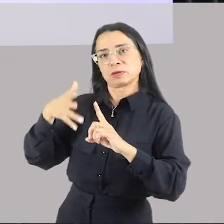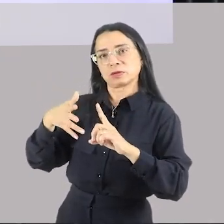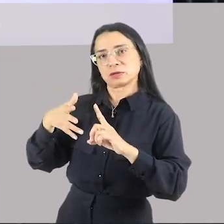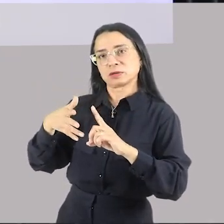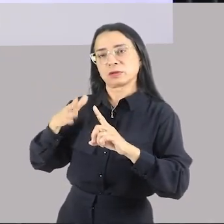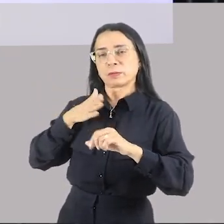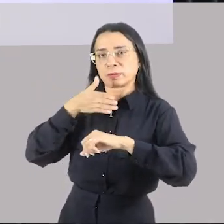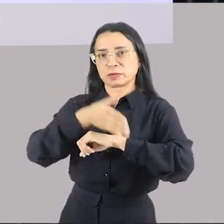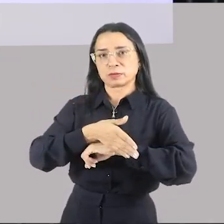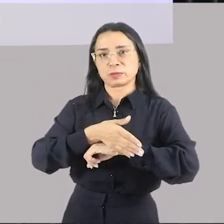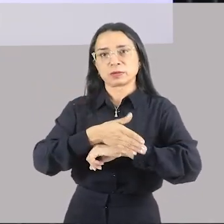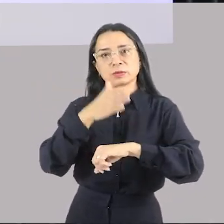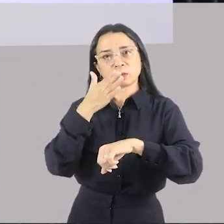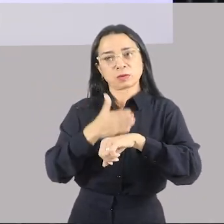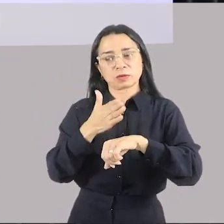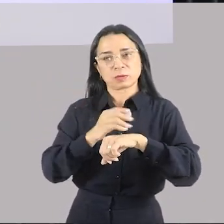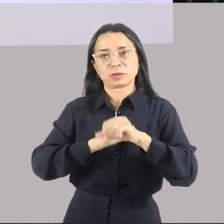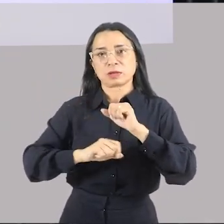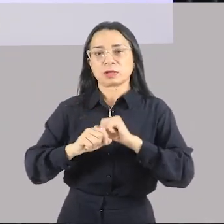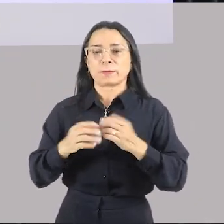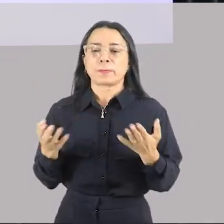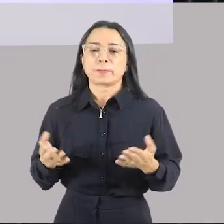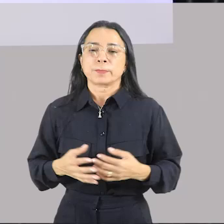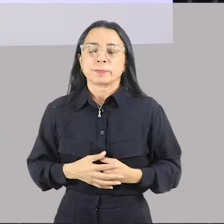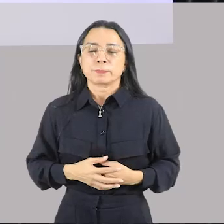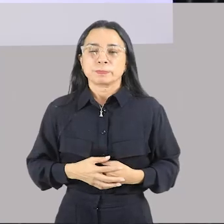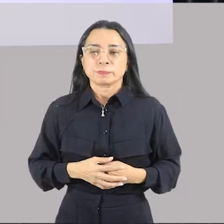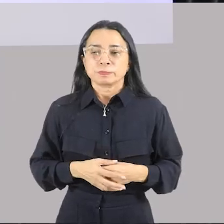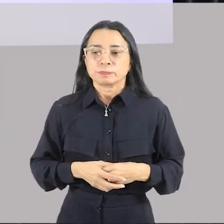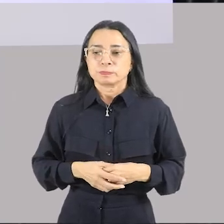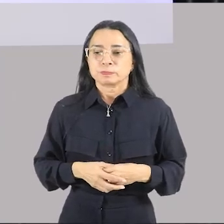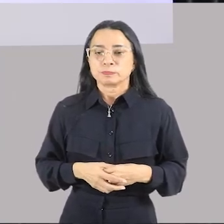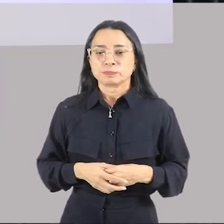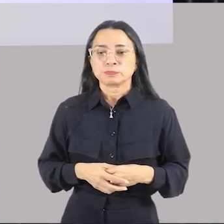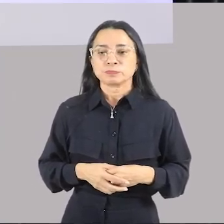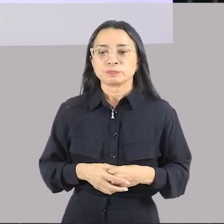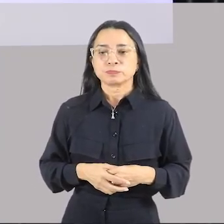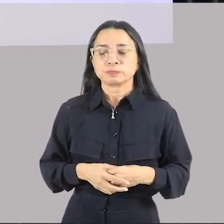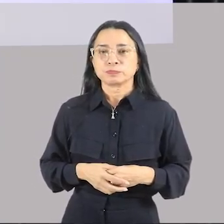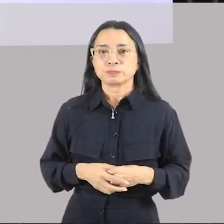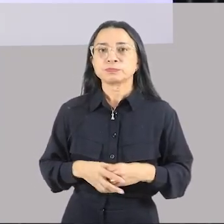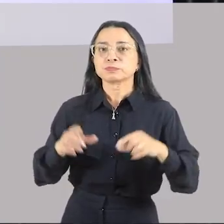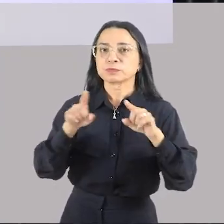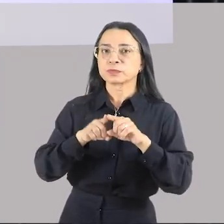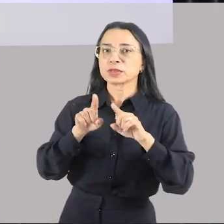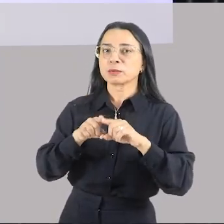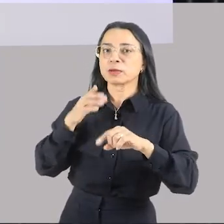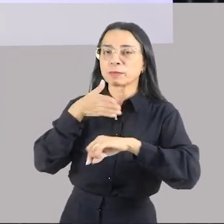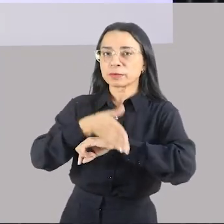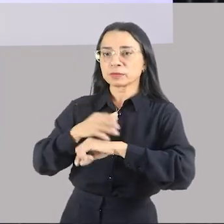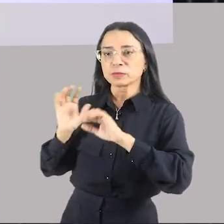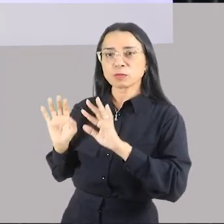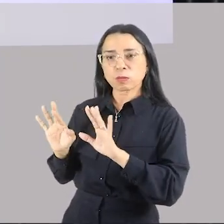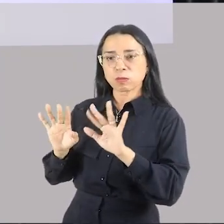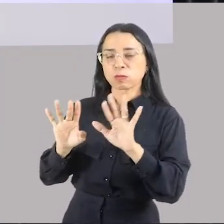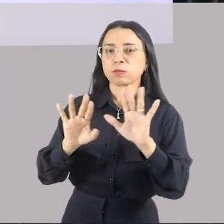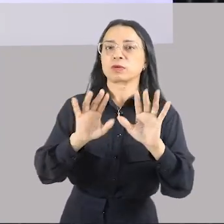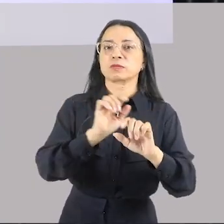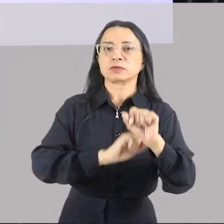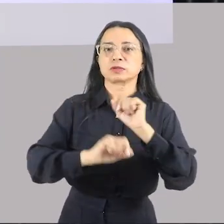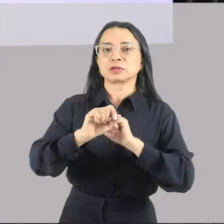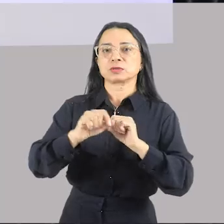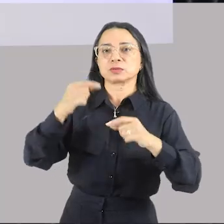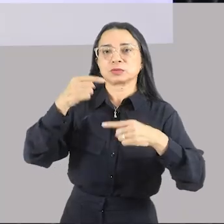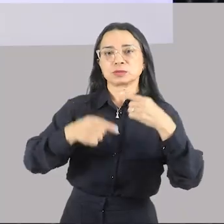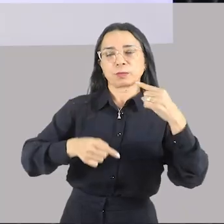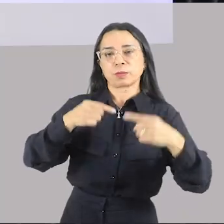ativa. Ou então com a militância partidária, além de participação em manifestações públicas, né? Quando você tem uma causa,